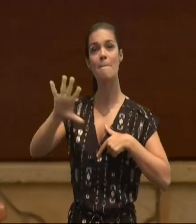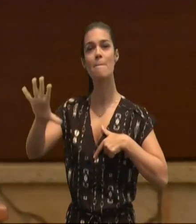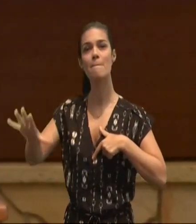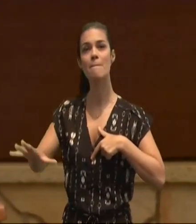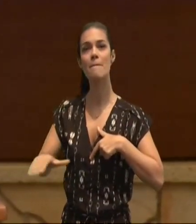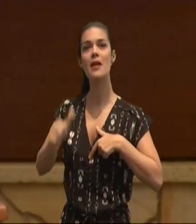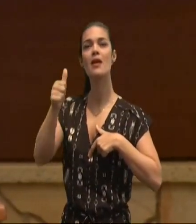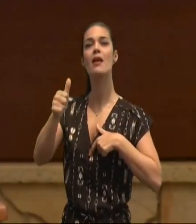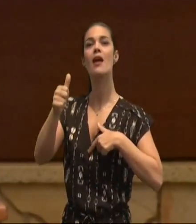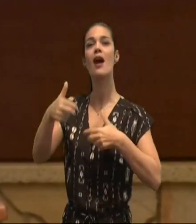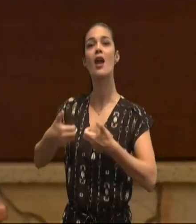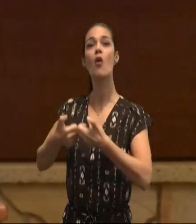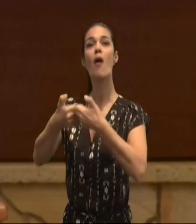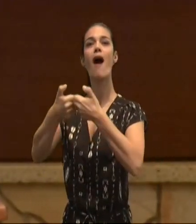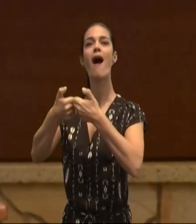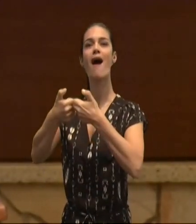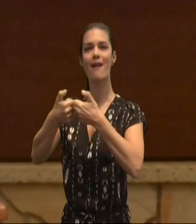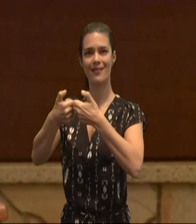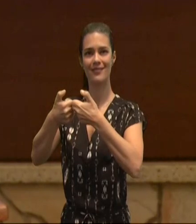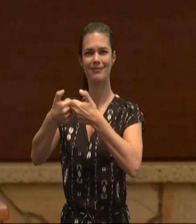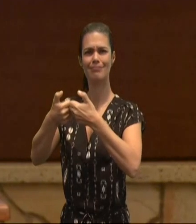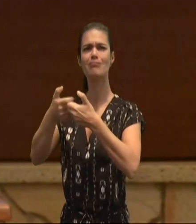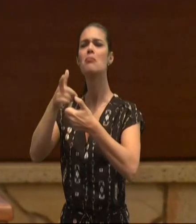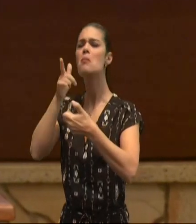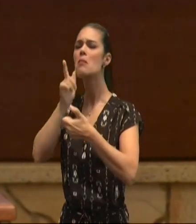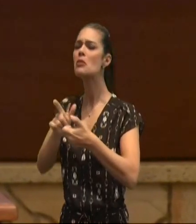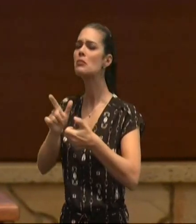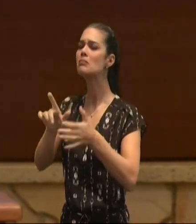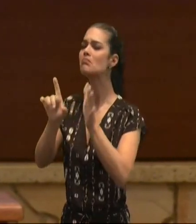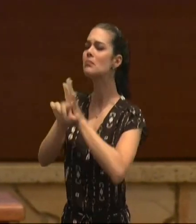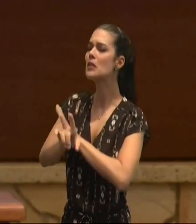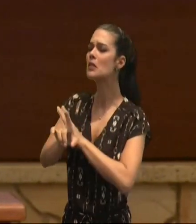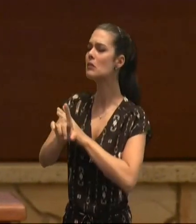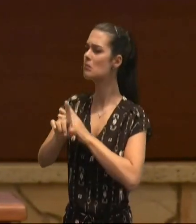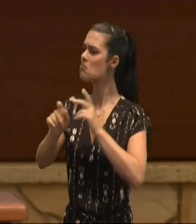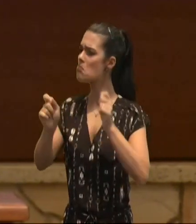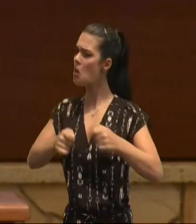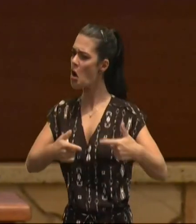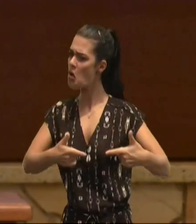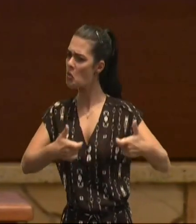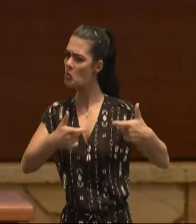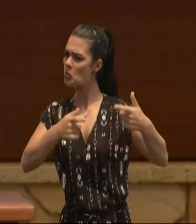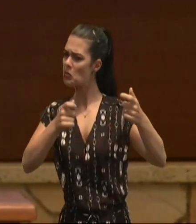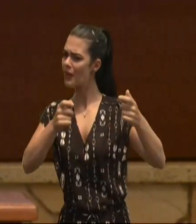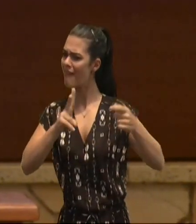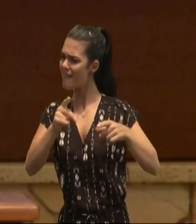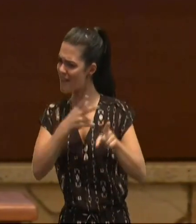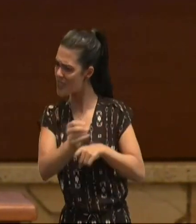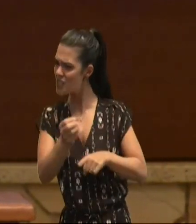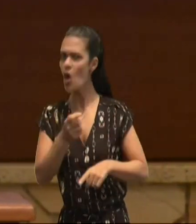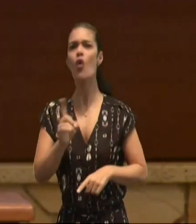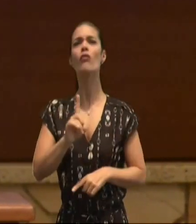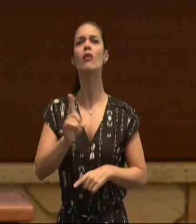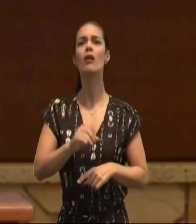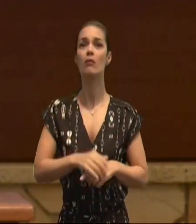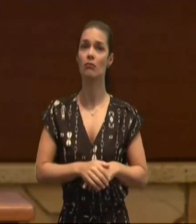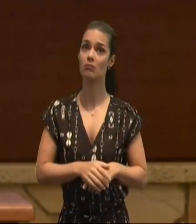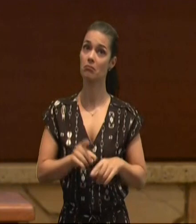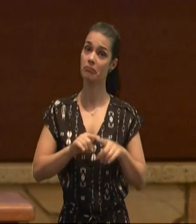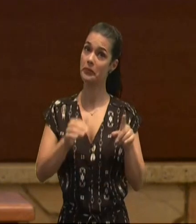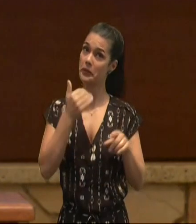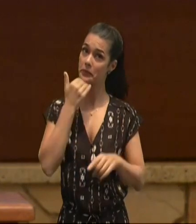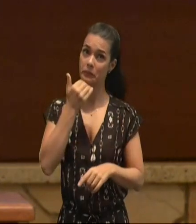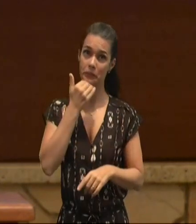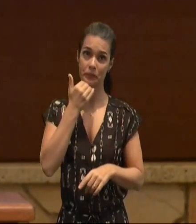para consultar ao Senhor sobre a vitória, sobre aquela luta, o que não adiantou. Diz o texto bíblico que